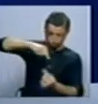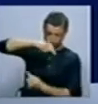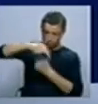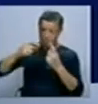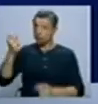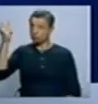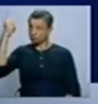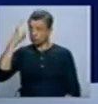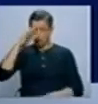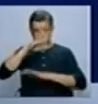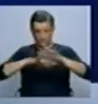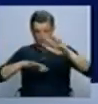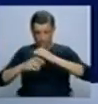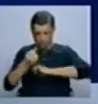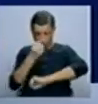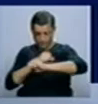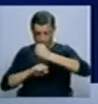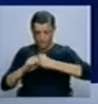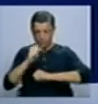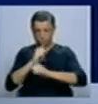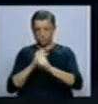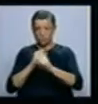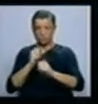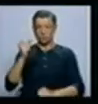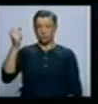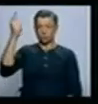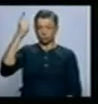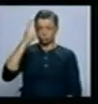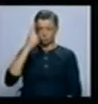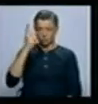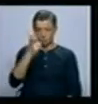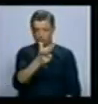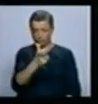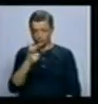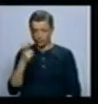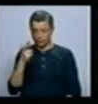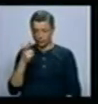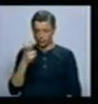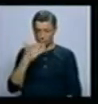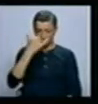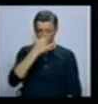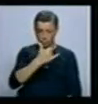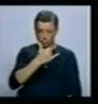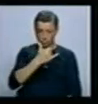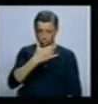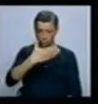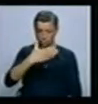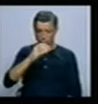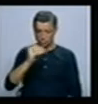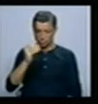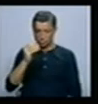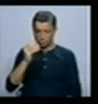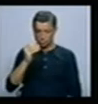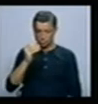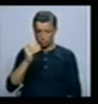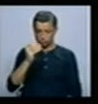aqui, nesta zona da Via Láctea, imagina tu que o Sol gira a velocidade estonteante de cerca de 210 km por